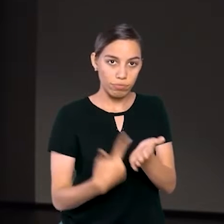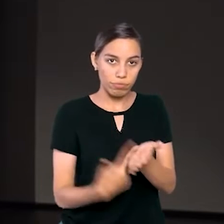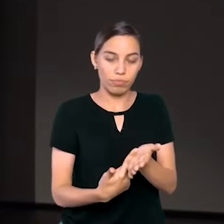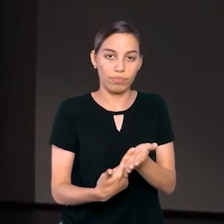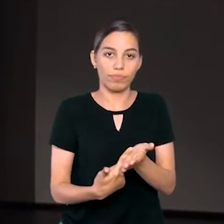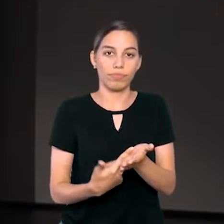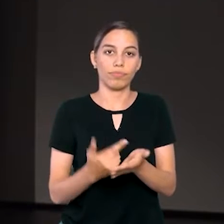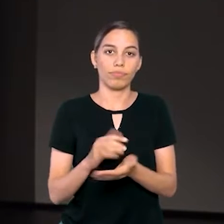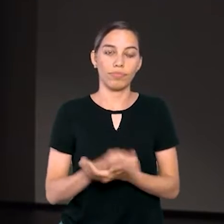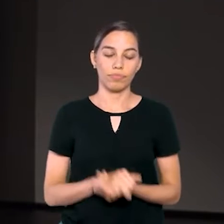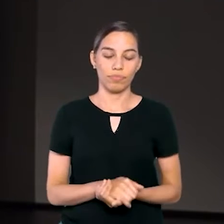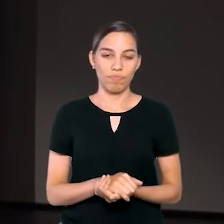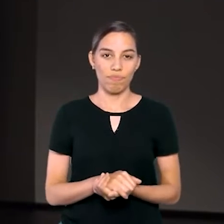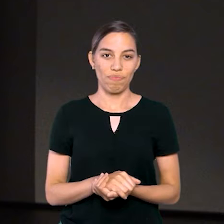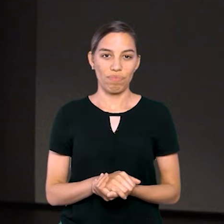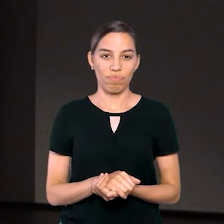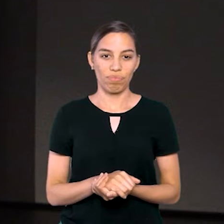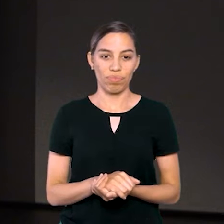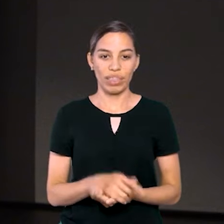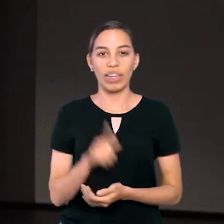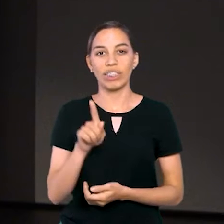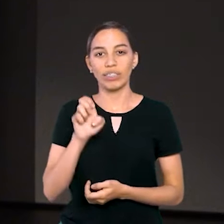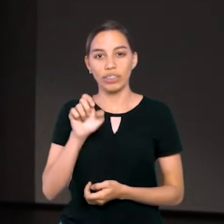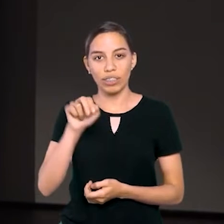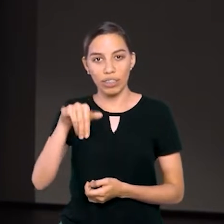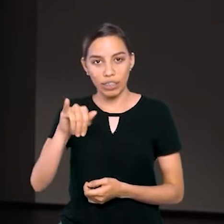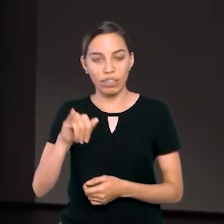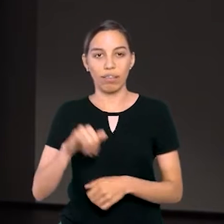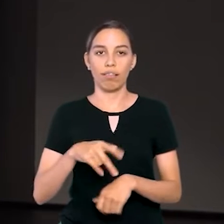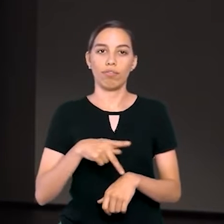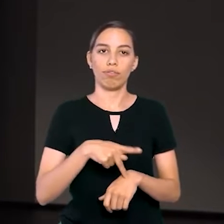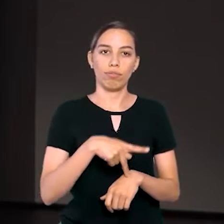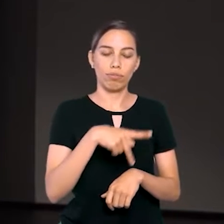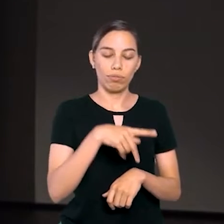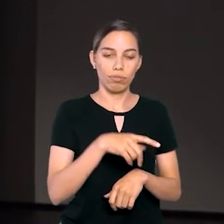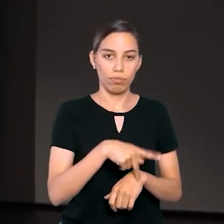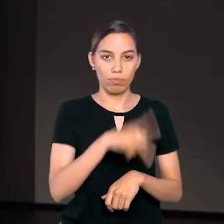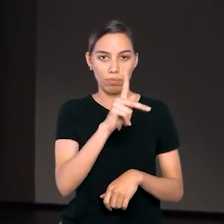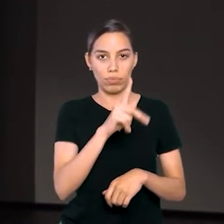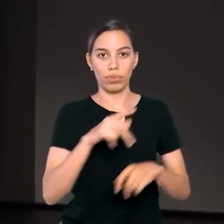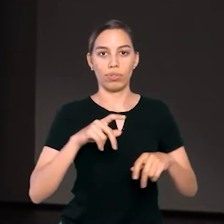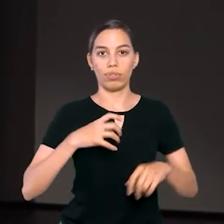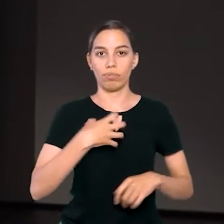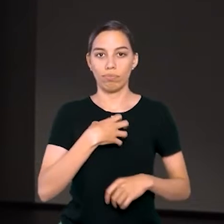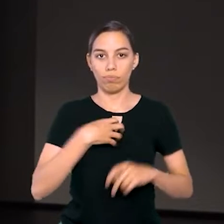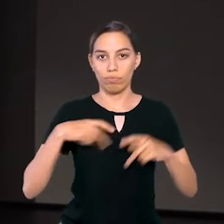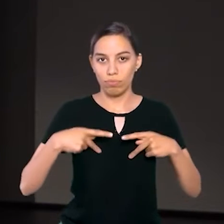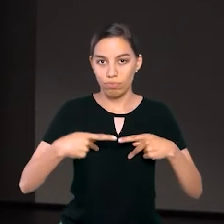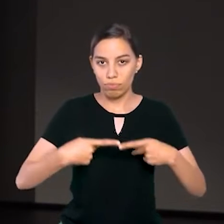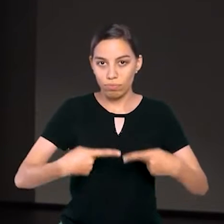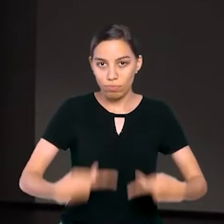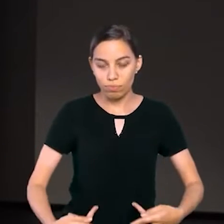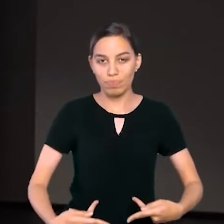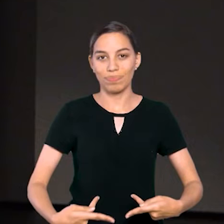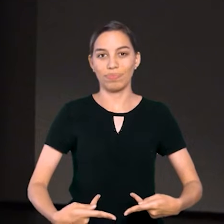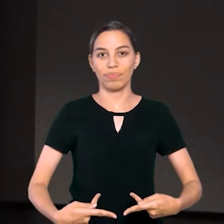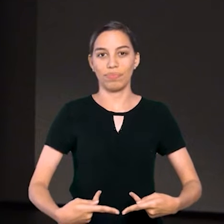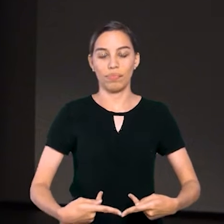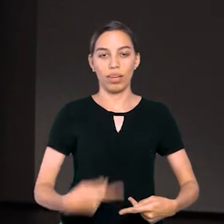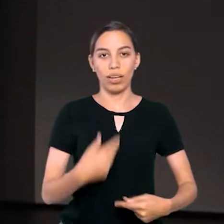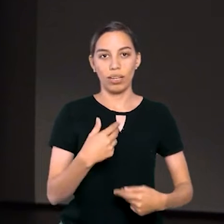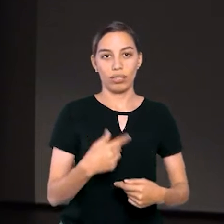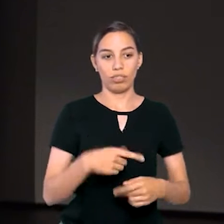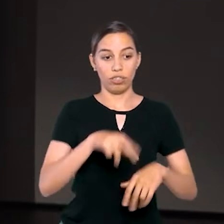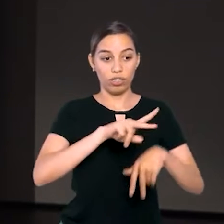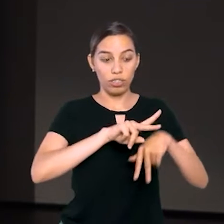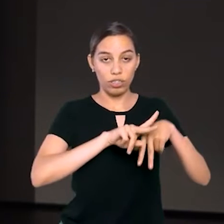escrita alfabética. Geni Nunes é doutora no programa de pós-graduação interdisciplinar em Ciências Humanas, na